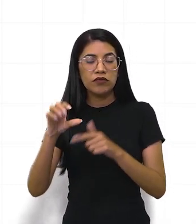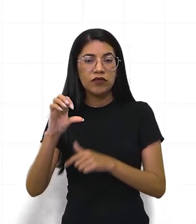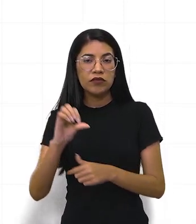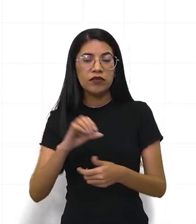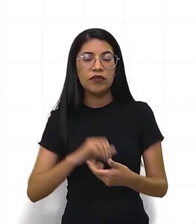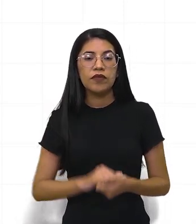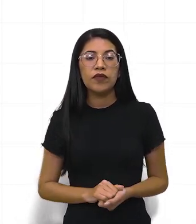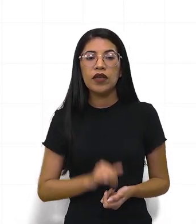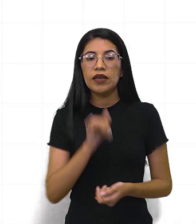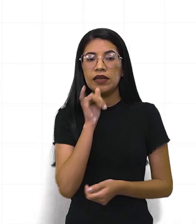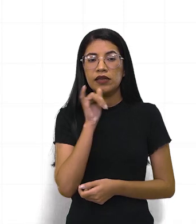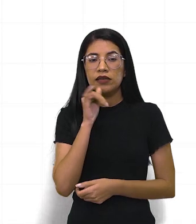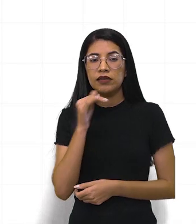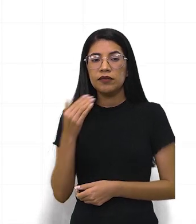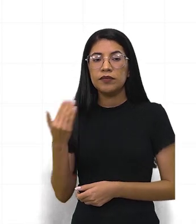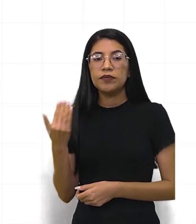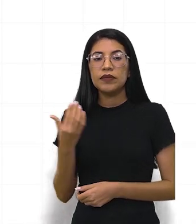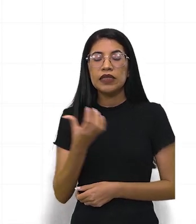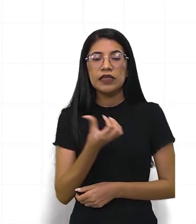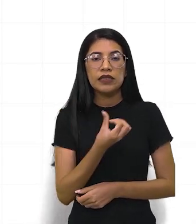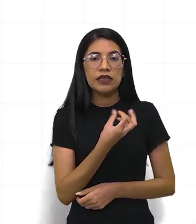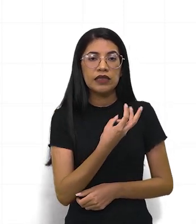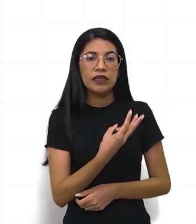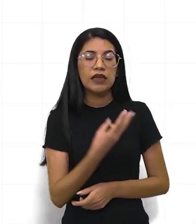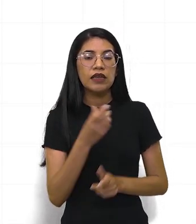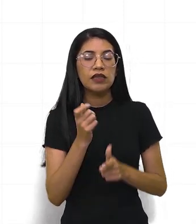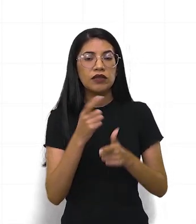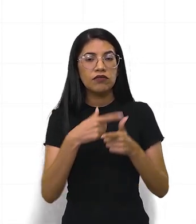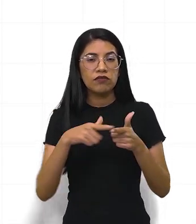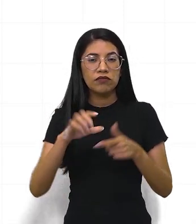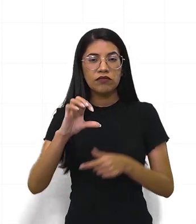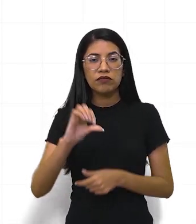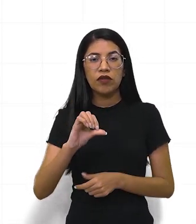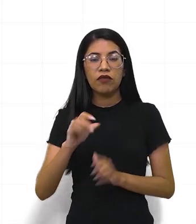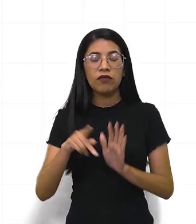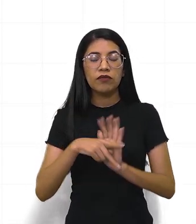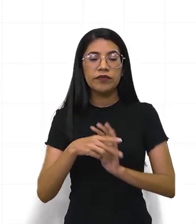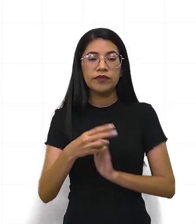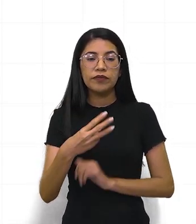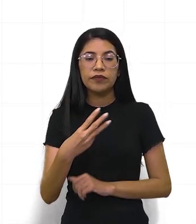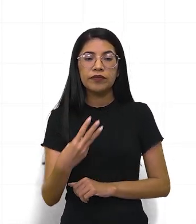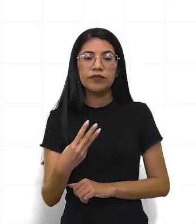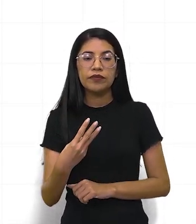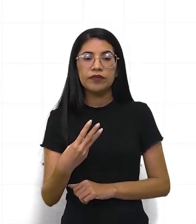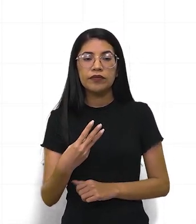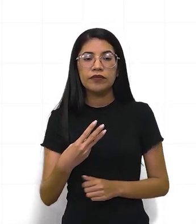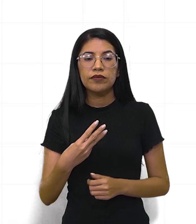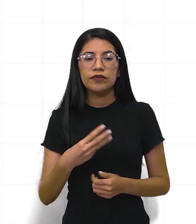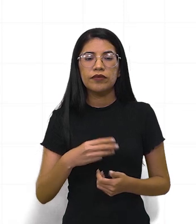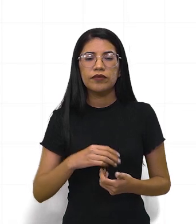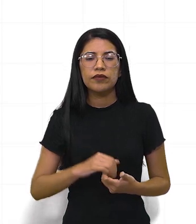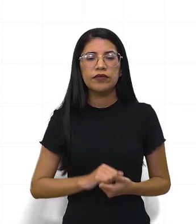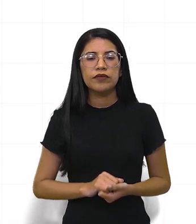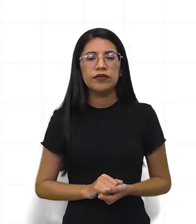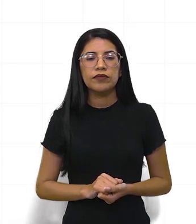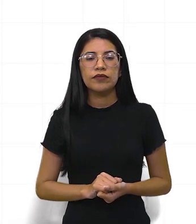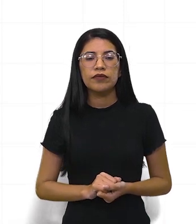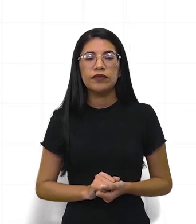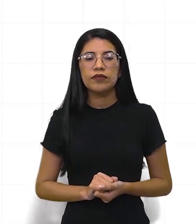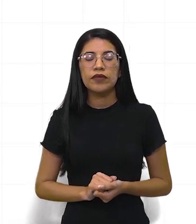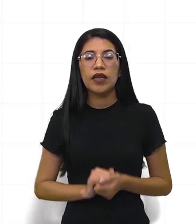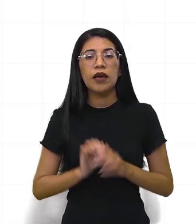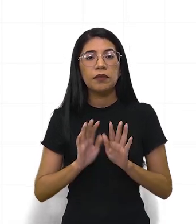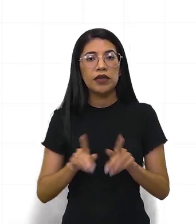é divisível por 9? É, porque 63 dividido por 9 dá 3. Dá uma divisão exata. Mas eu posso fazer